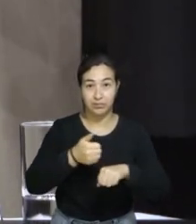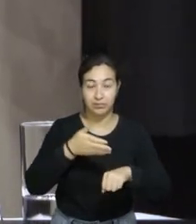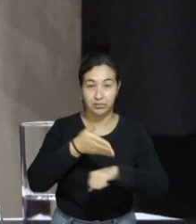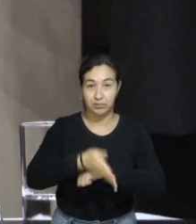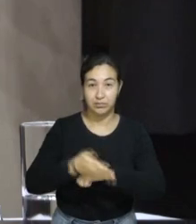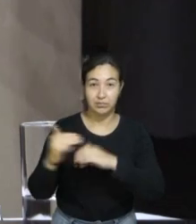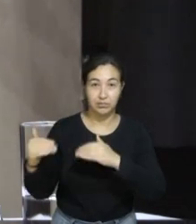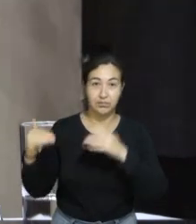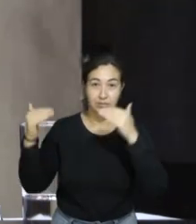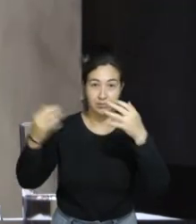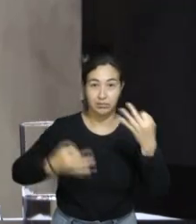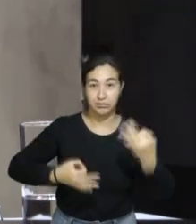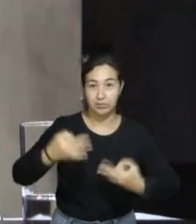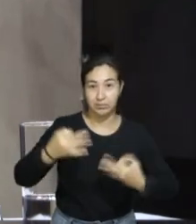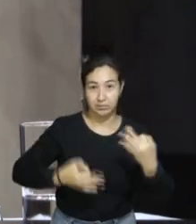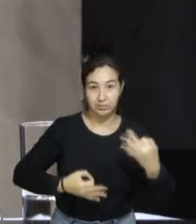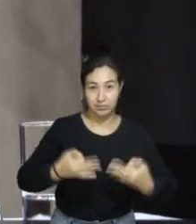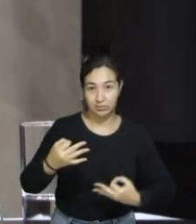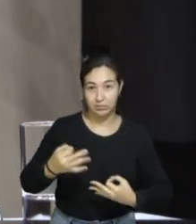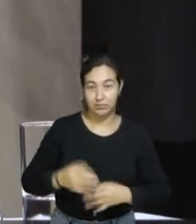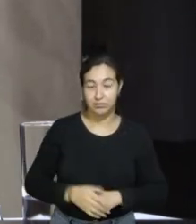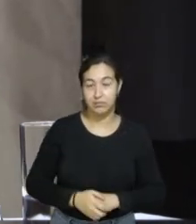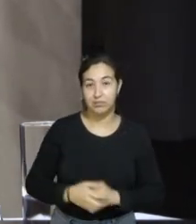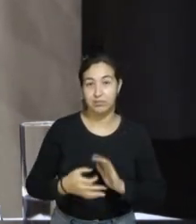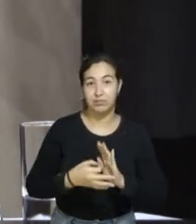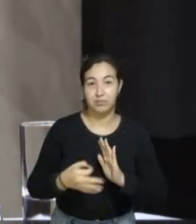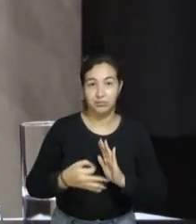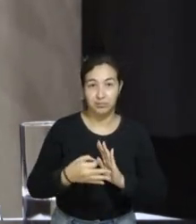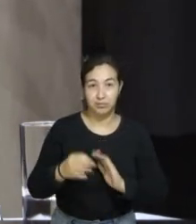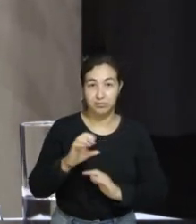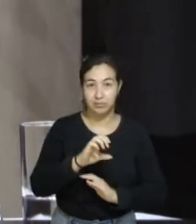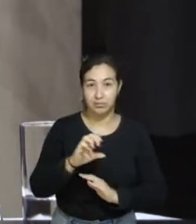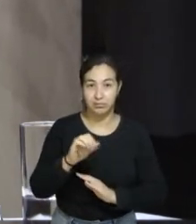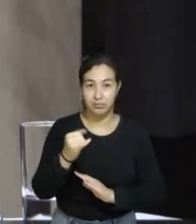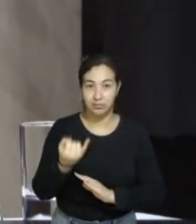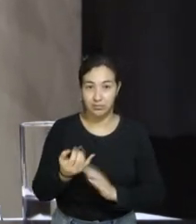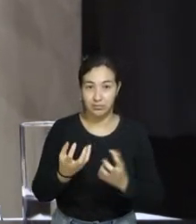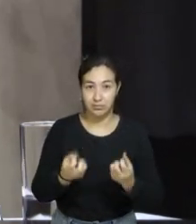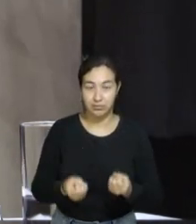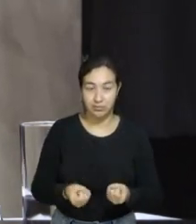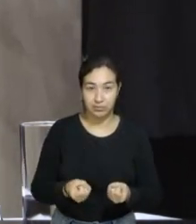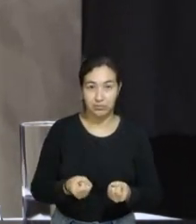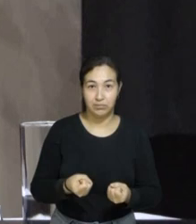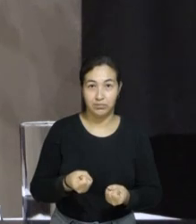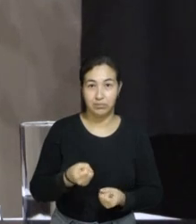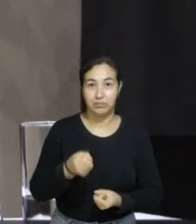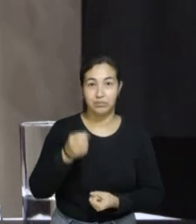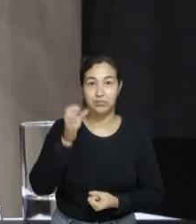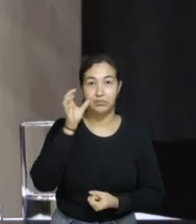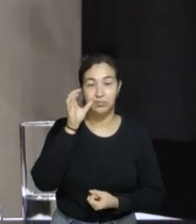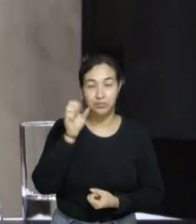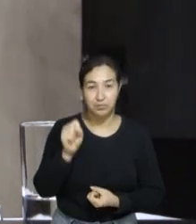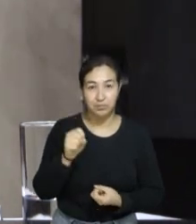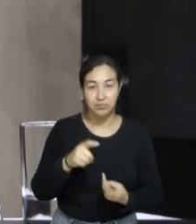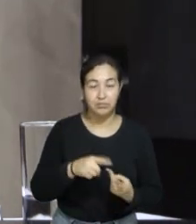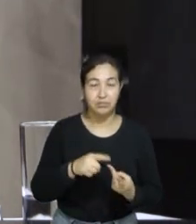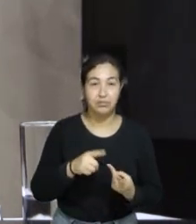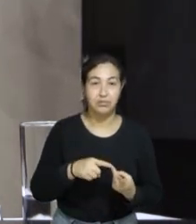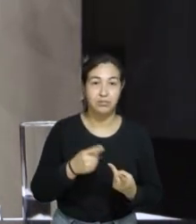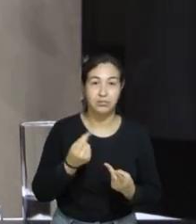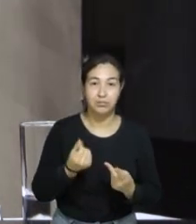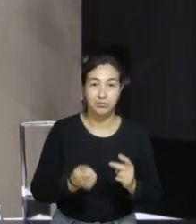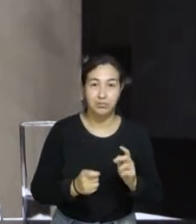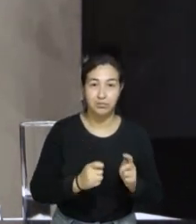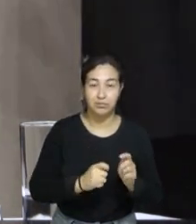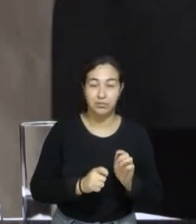do Poder Judiciário do Estado, pareceres favoráveis das comissões de Constituição e Justiça, deputado Camilo Martins, Comissão de Finanças e Tributação,